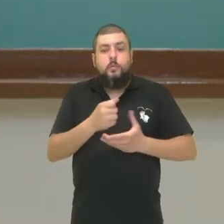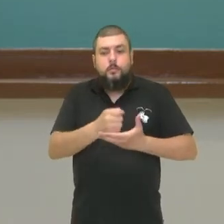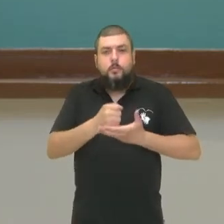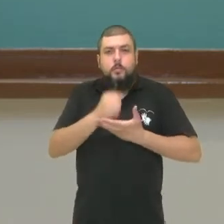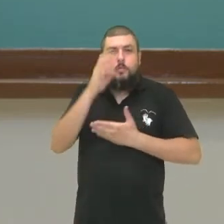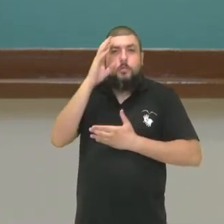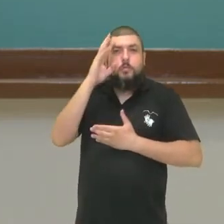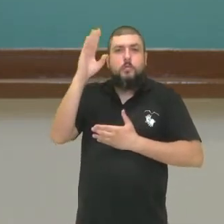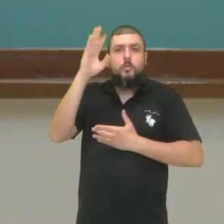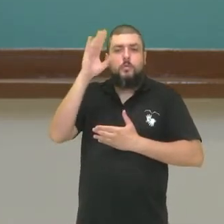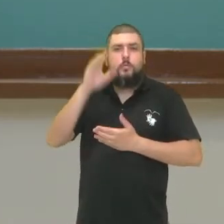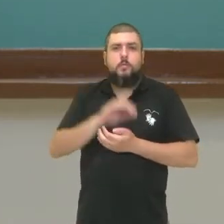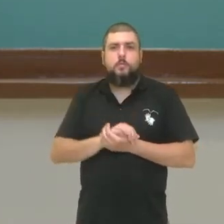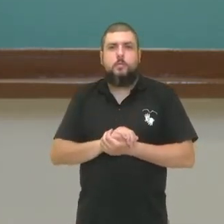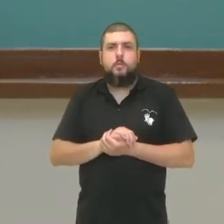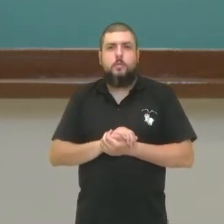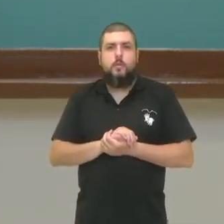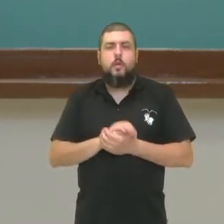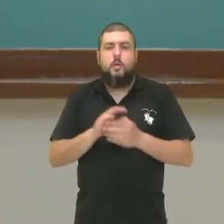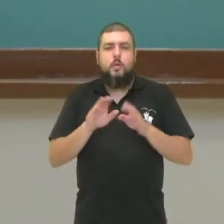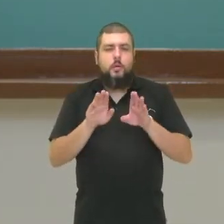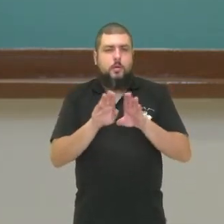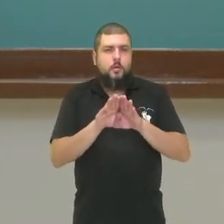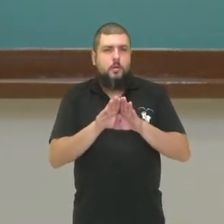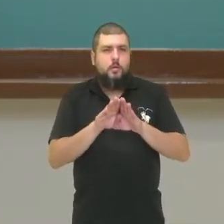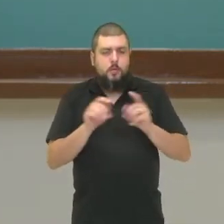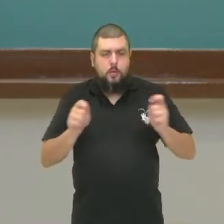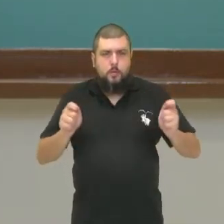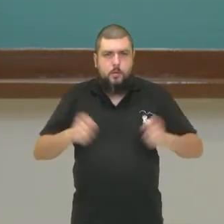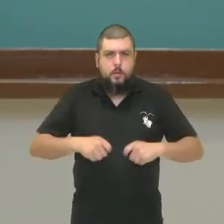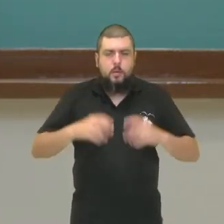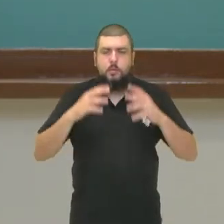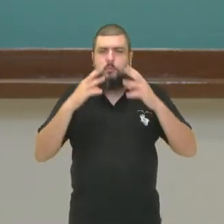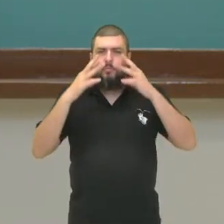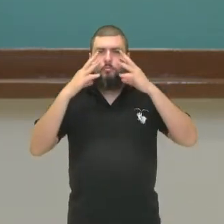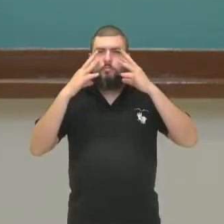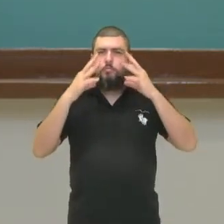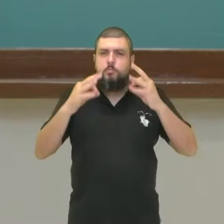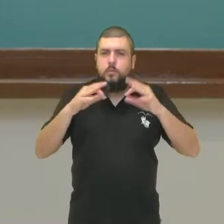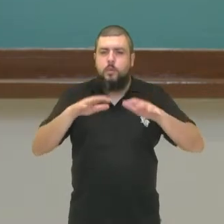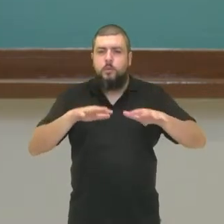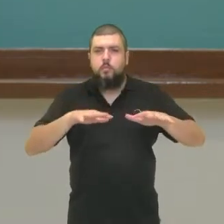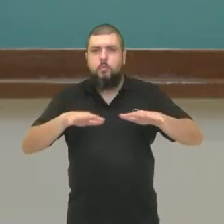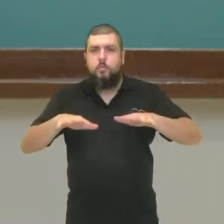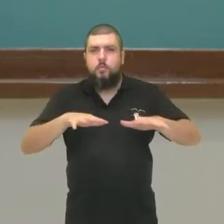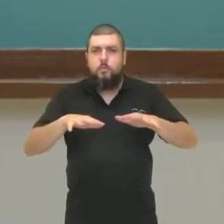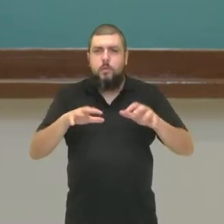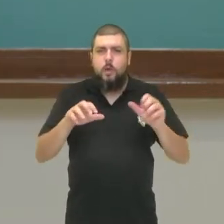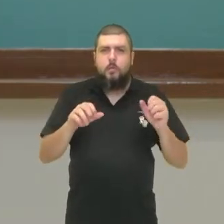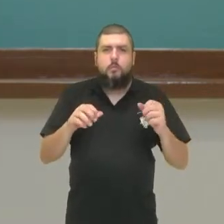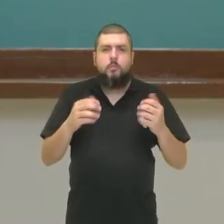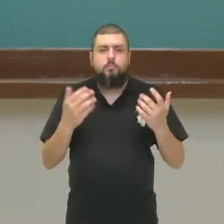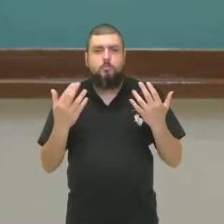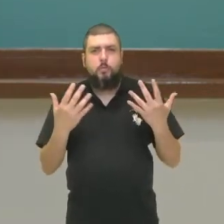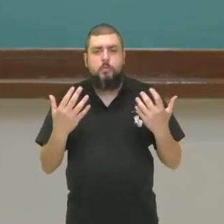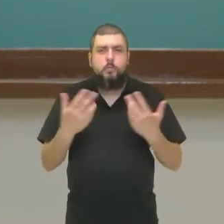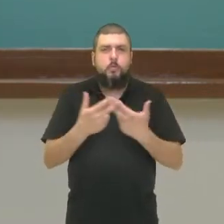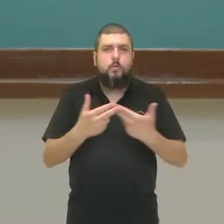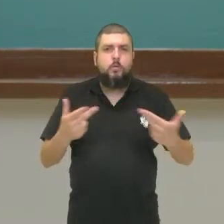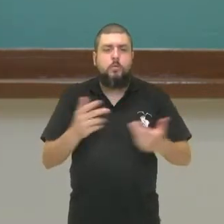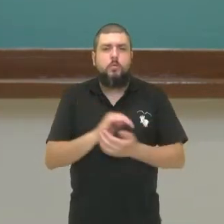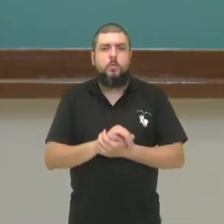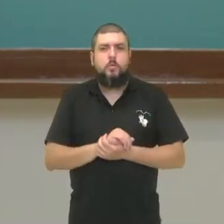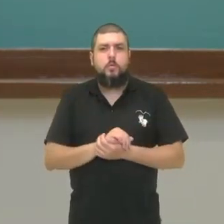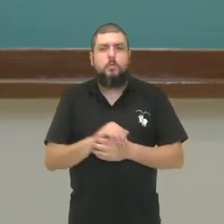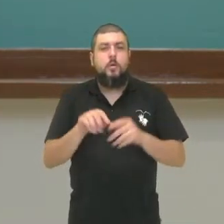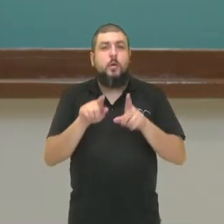Ela desenvolve a atenção, coordenação de movimentos, a educação estética, ao mesmo tempo permite conhecer